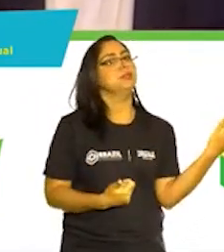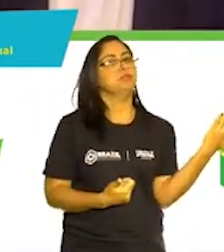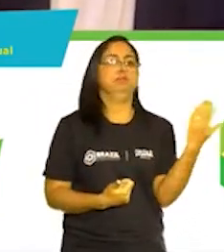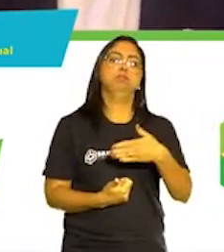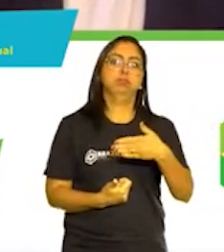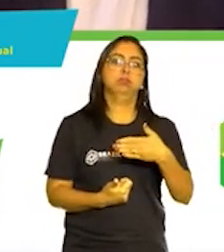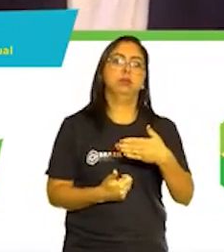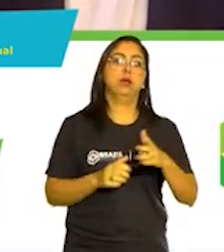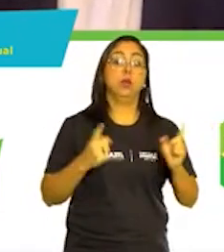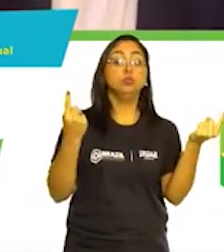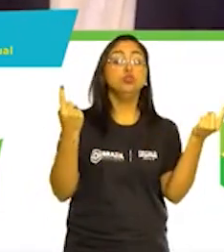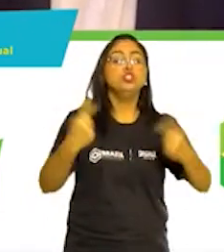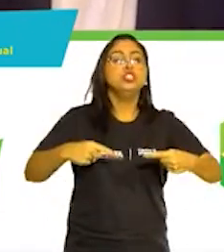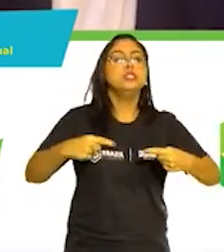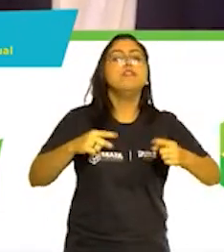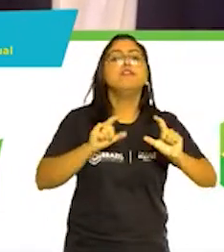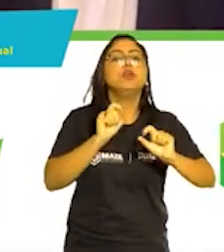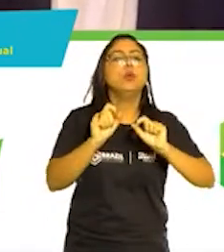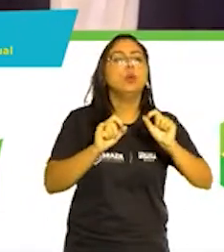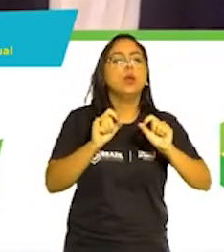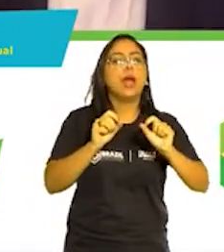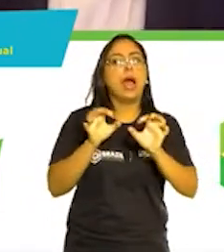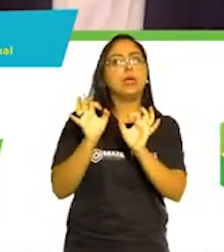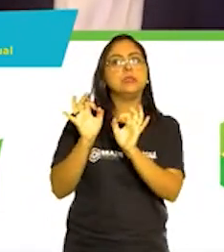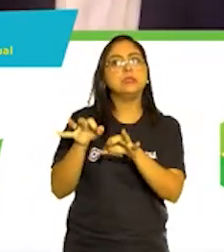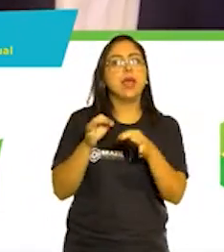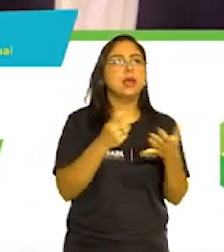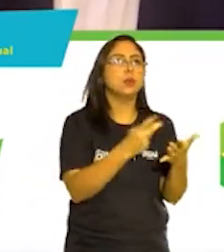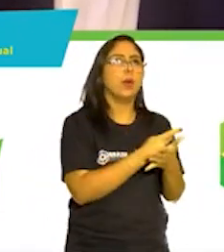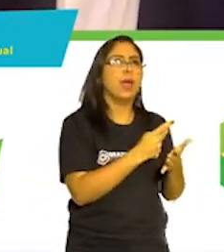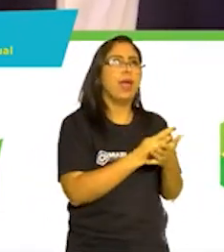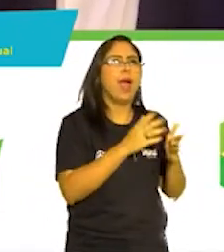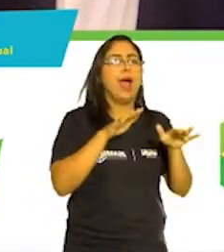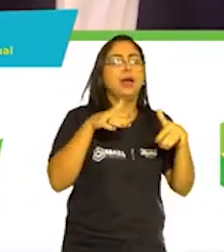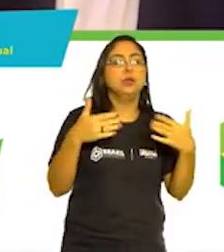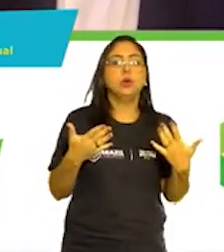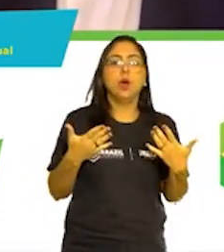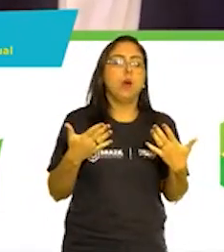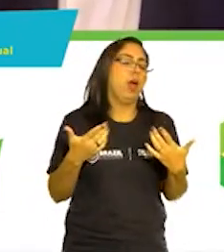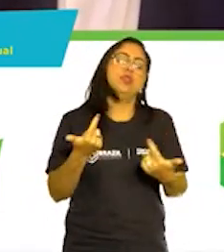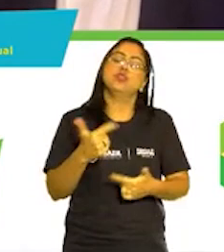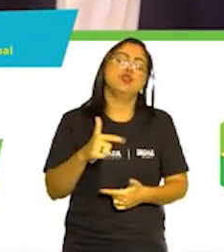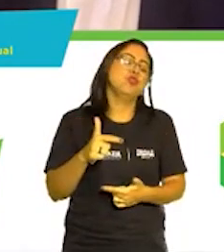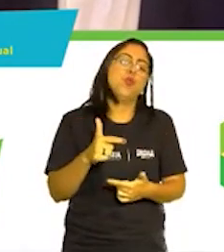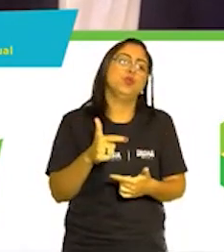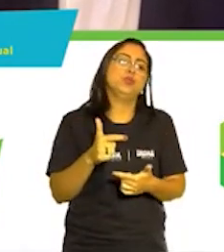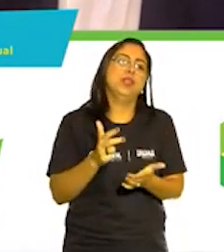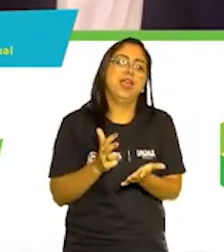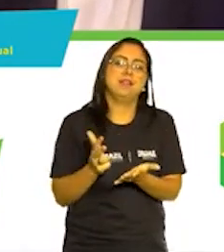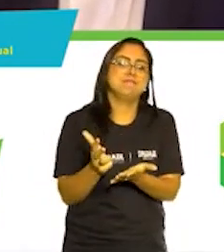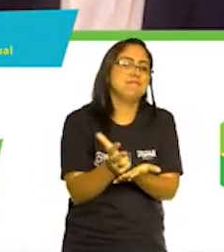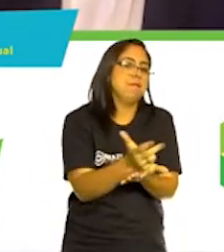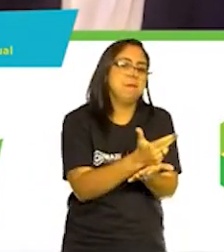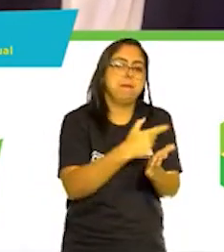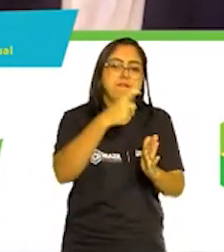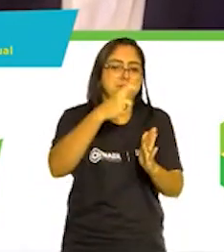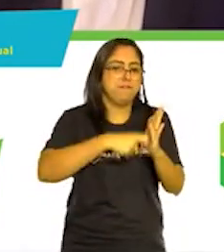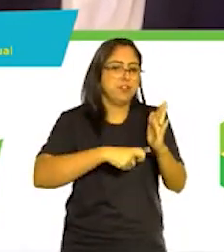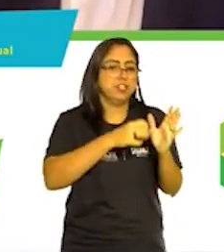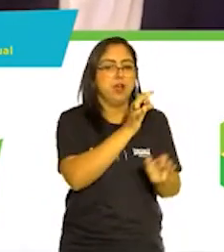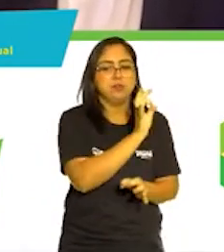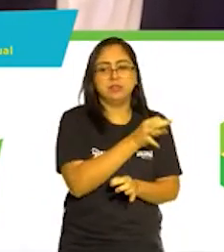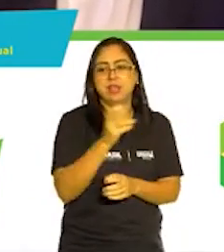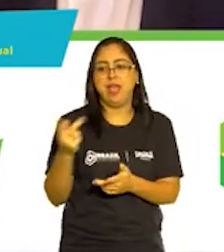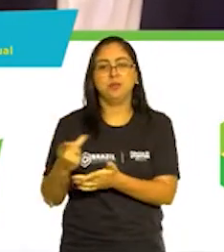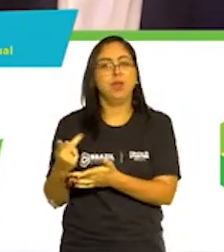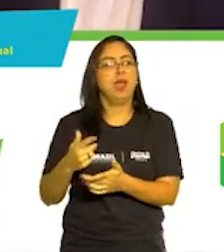você me perguntar, e qual é o certo ou errado? Não existe certo e errado em ajuste fiscal. Isso é debate político. Ajuste fiscal é, por natureza,